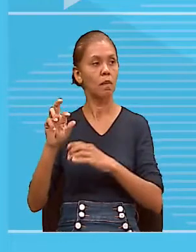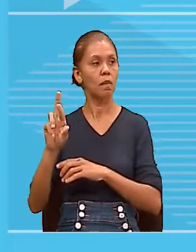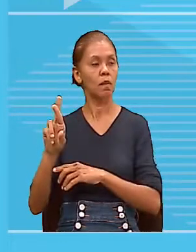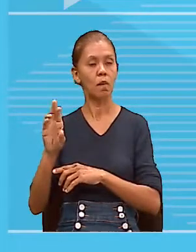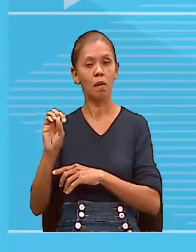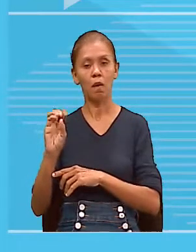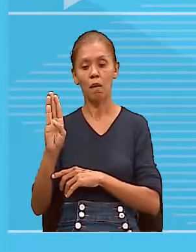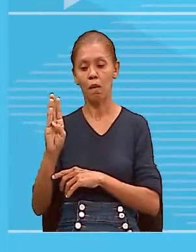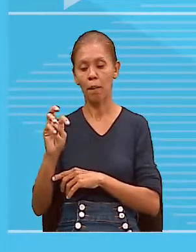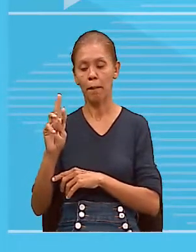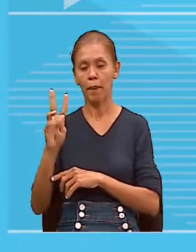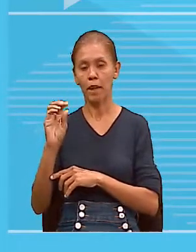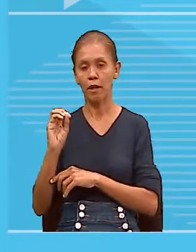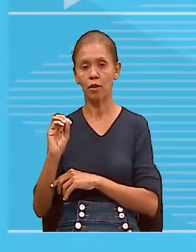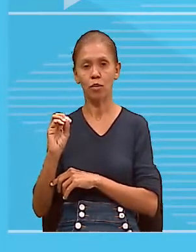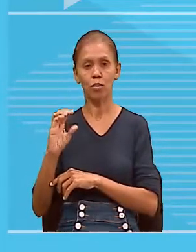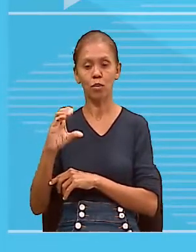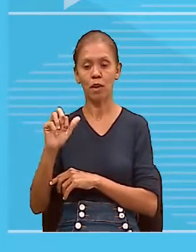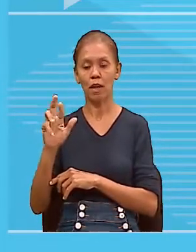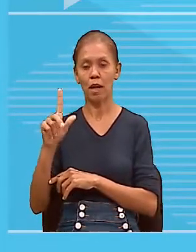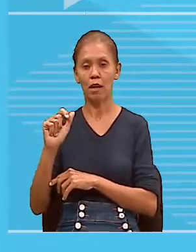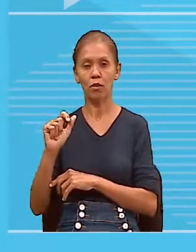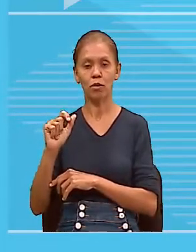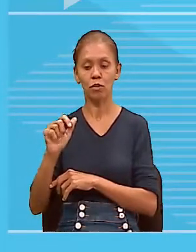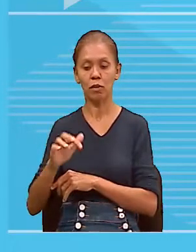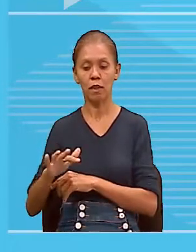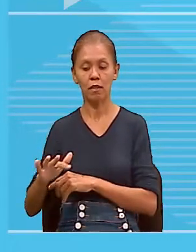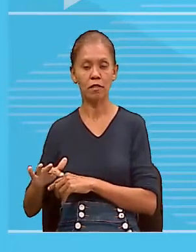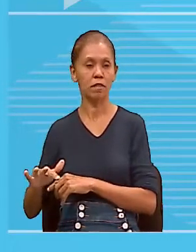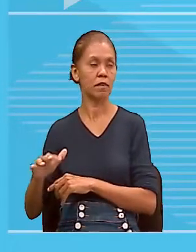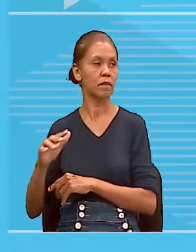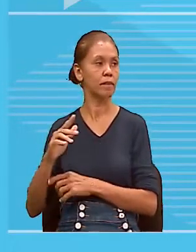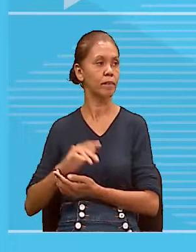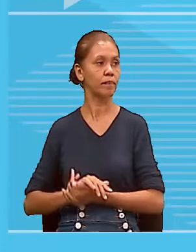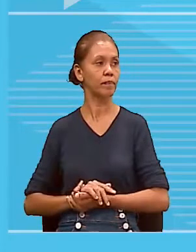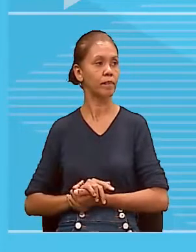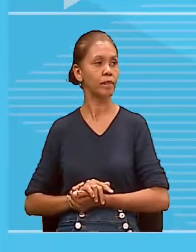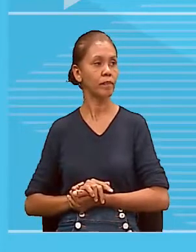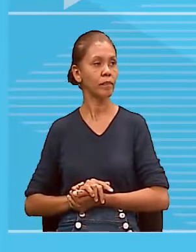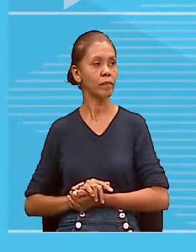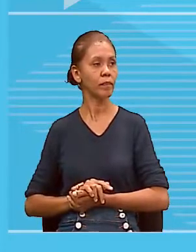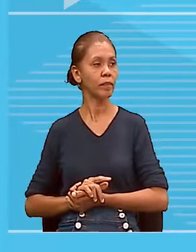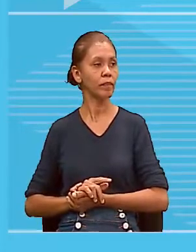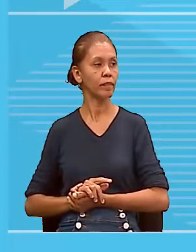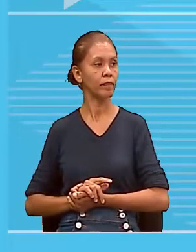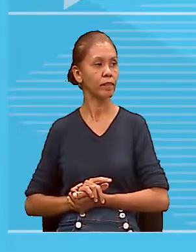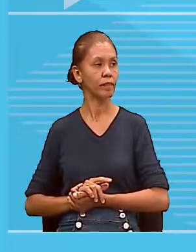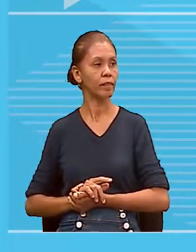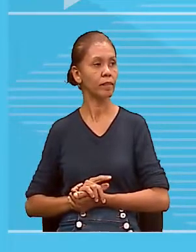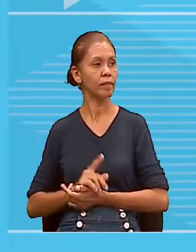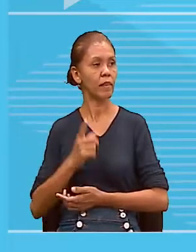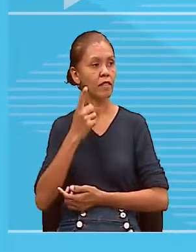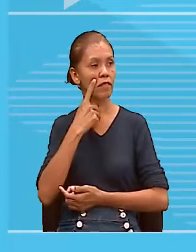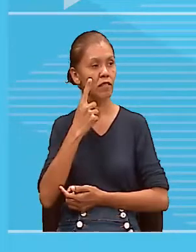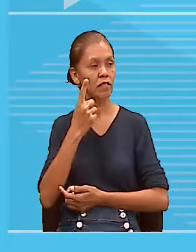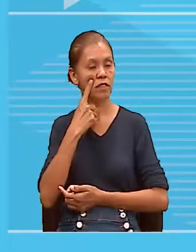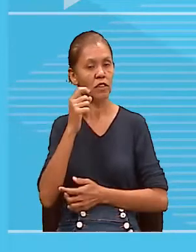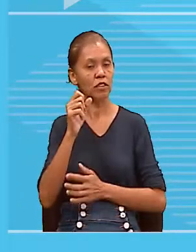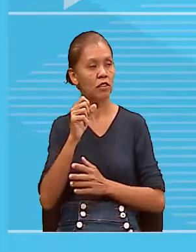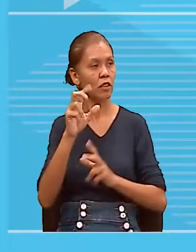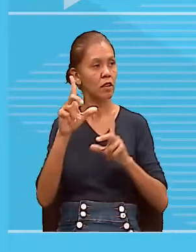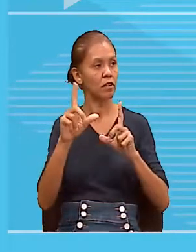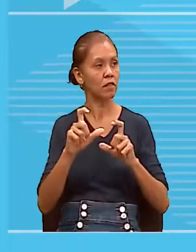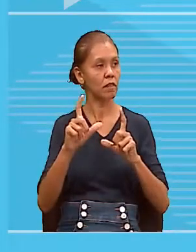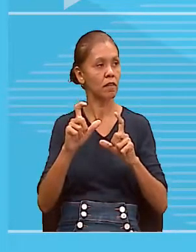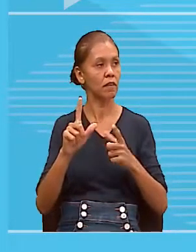as ruas do Rio de Janeiro é o Rio de Janeiro se modernizava e na década de 50 tá